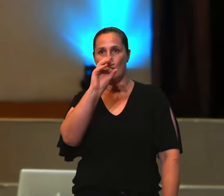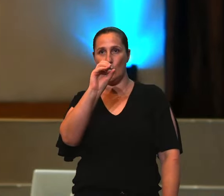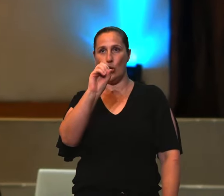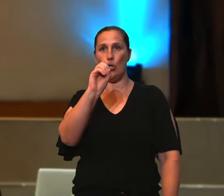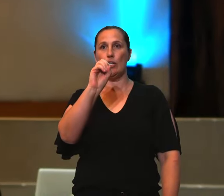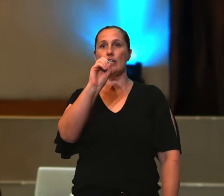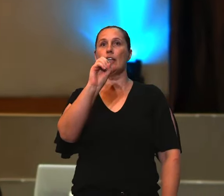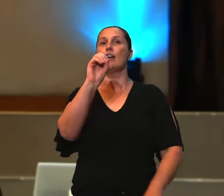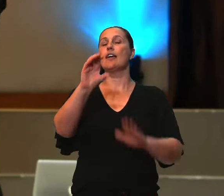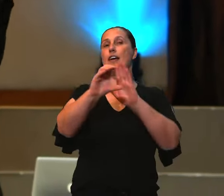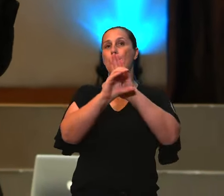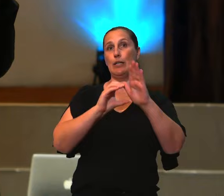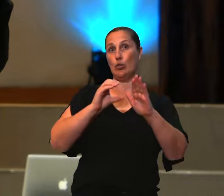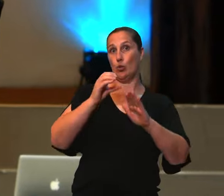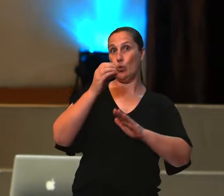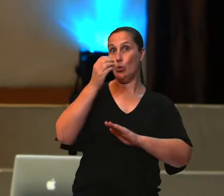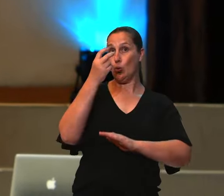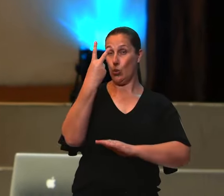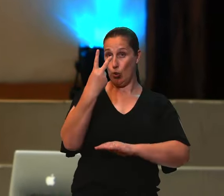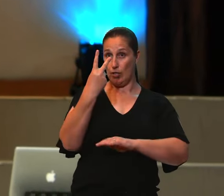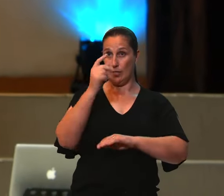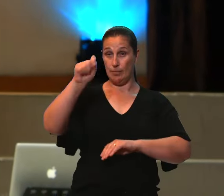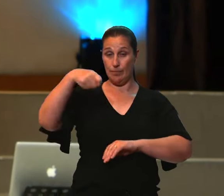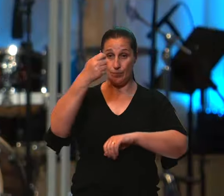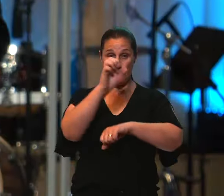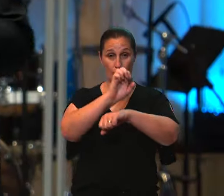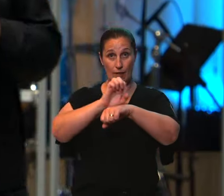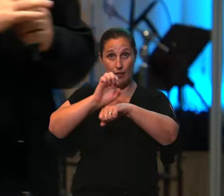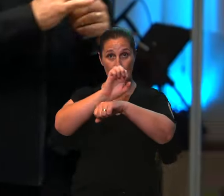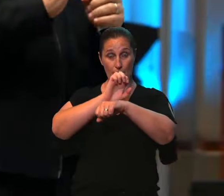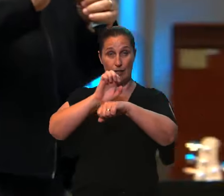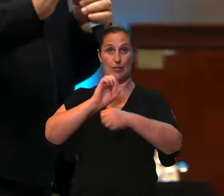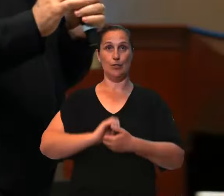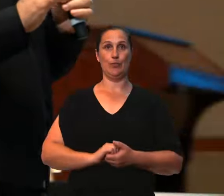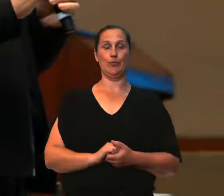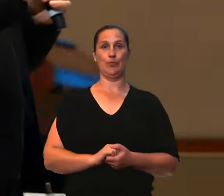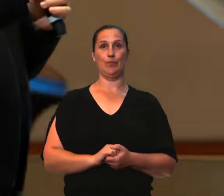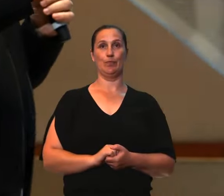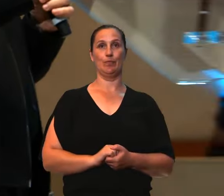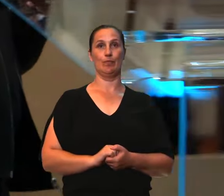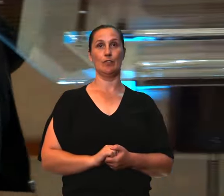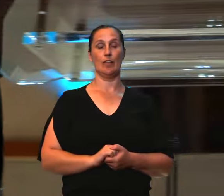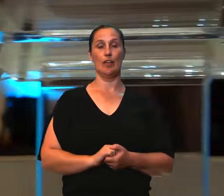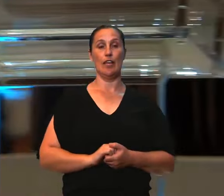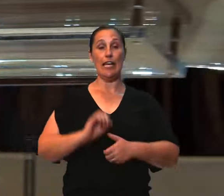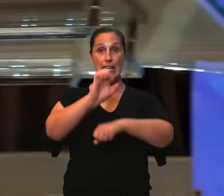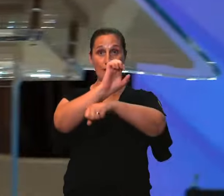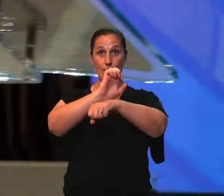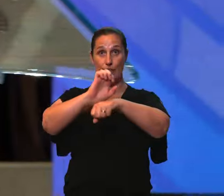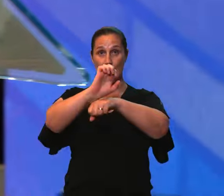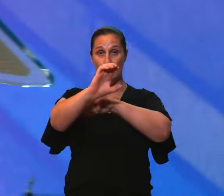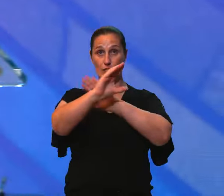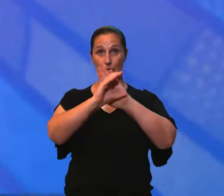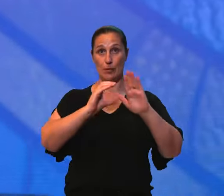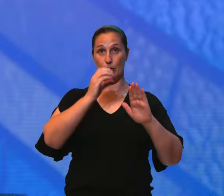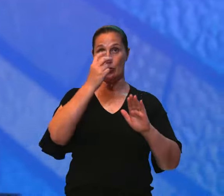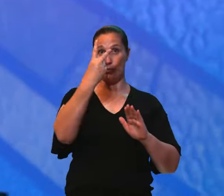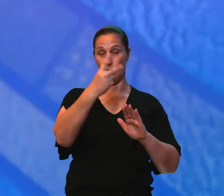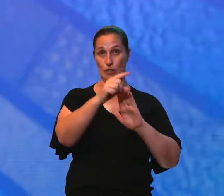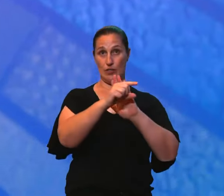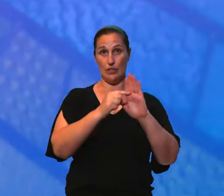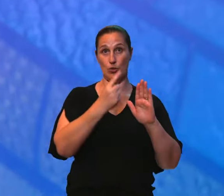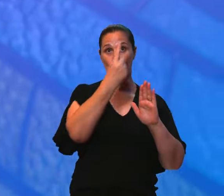Capítulo 2 eu dei pro pessoal aí o esboço de última hora não sei se chegou ã Efésios Capítulo 2 do Versículo